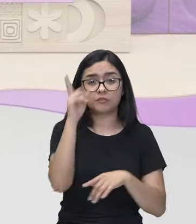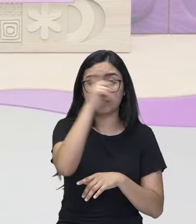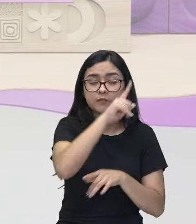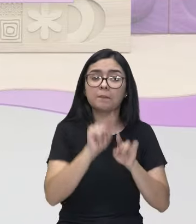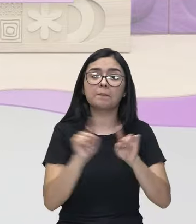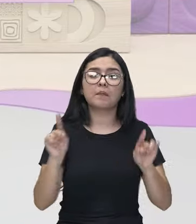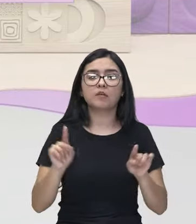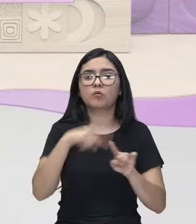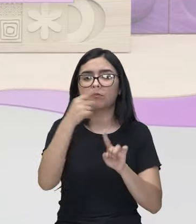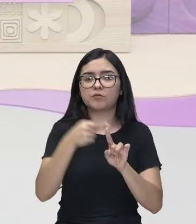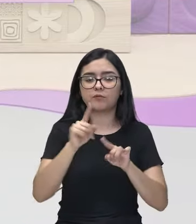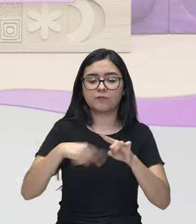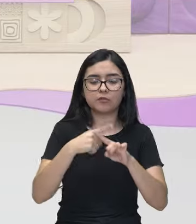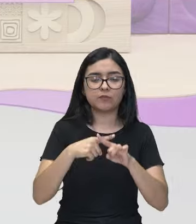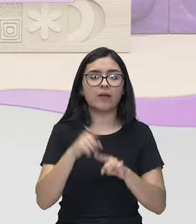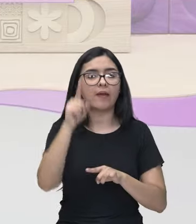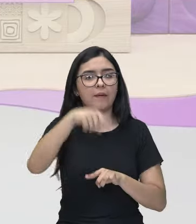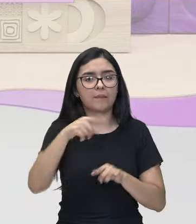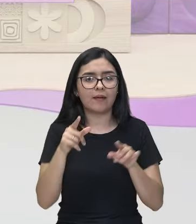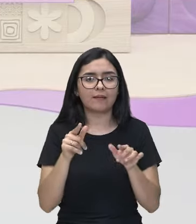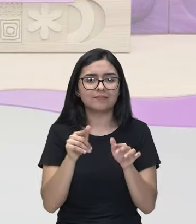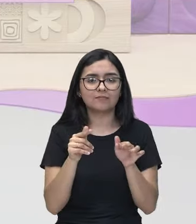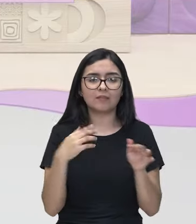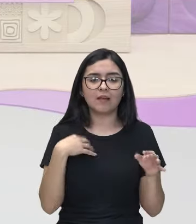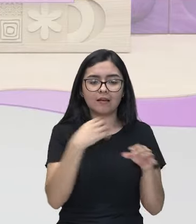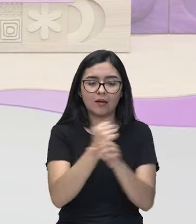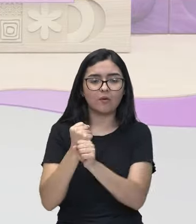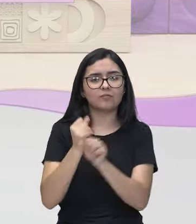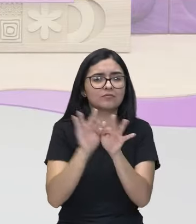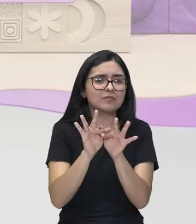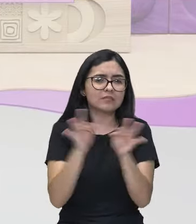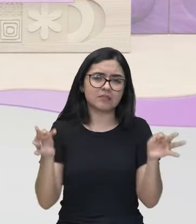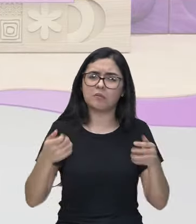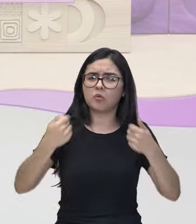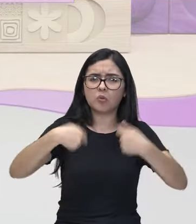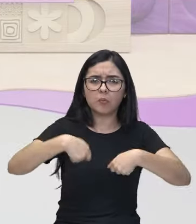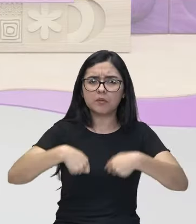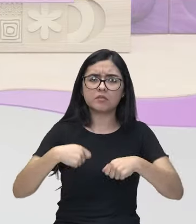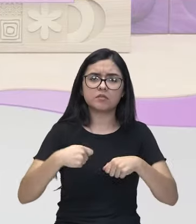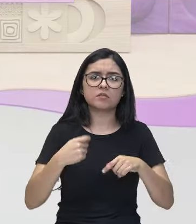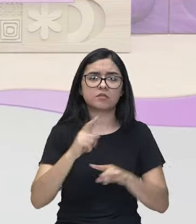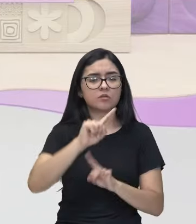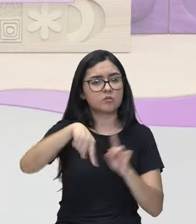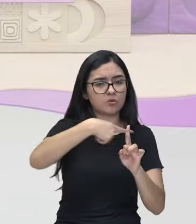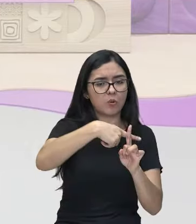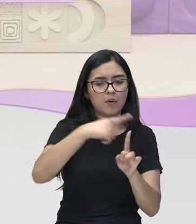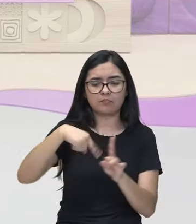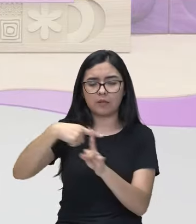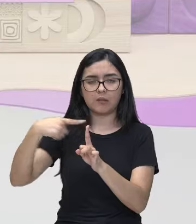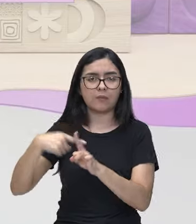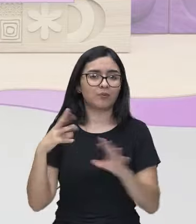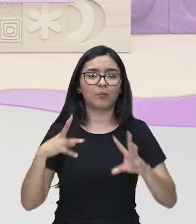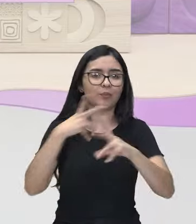vem para simplificar esses cálculos, tá legal? Você não precisa somar todos os